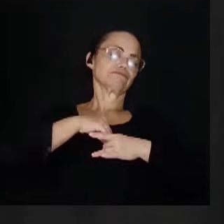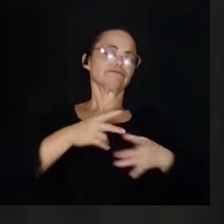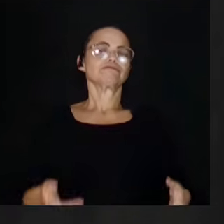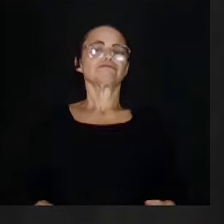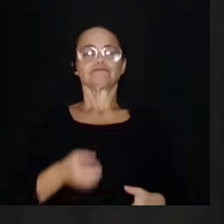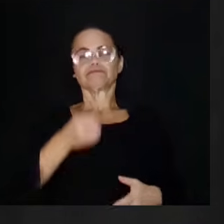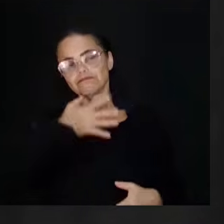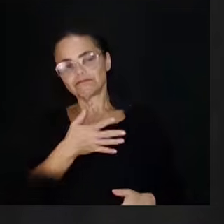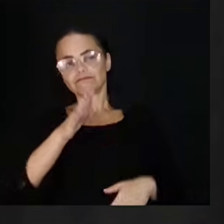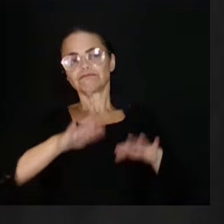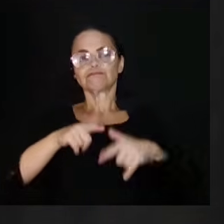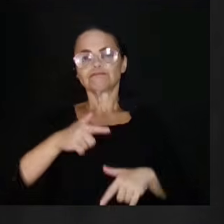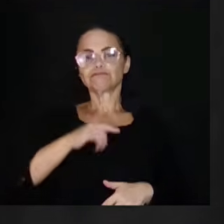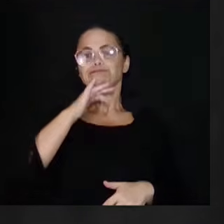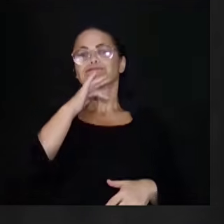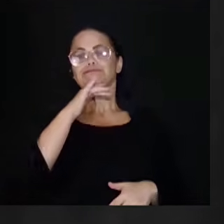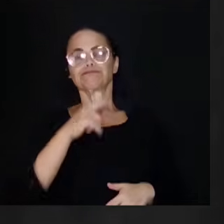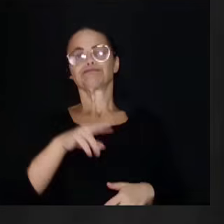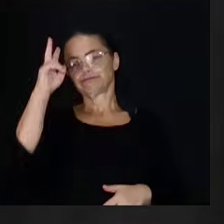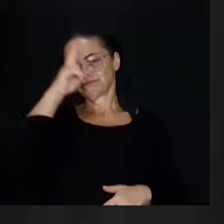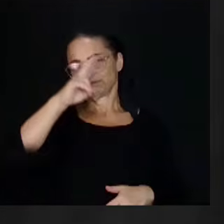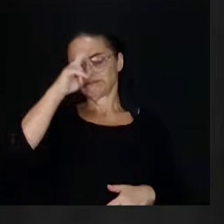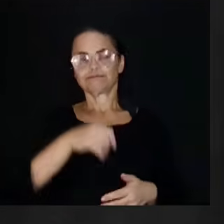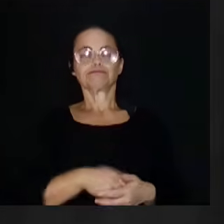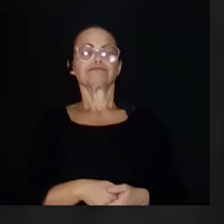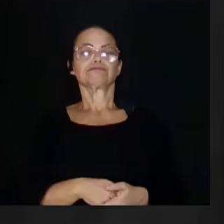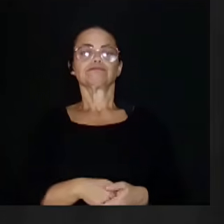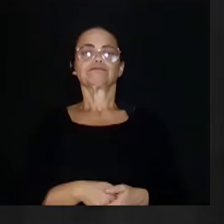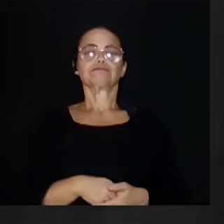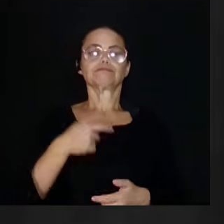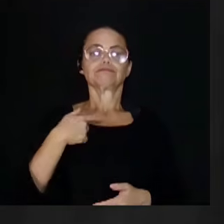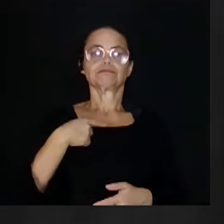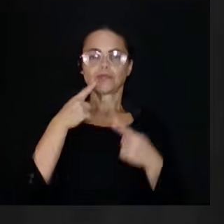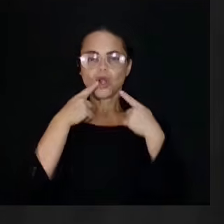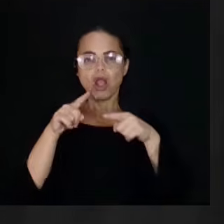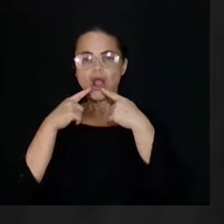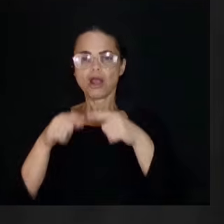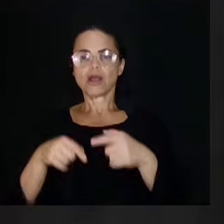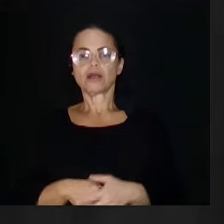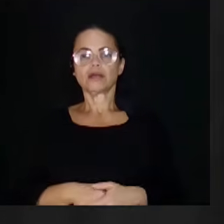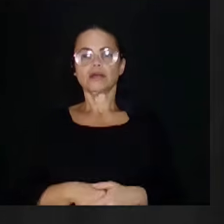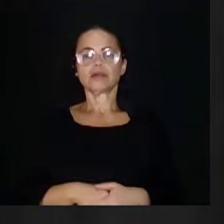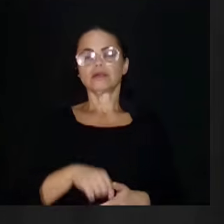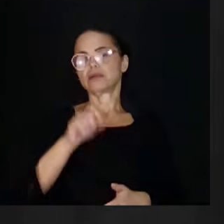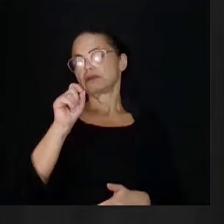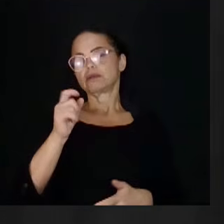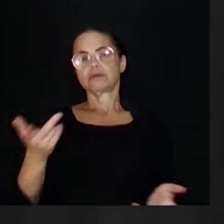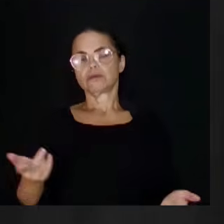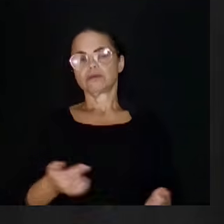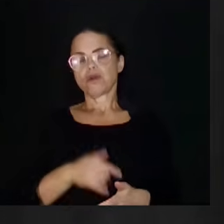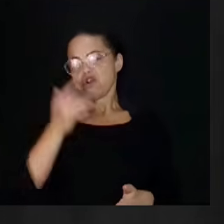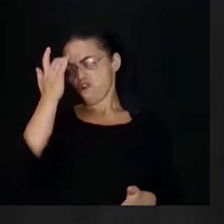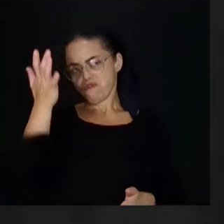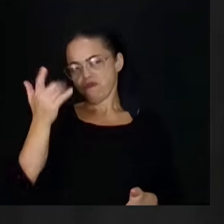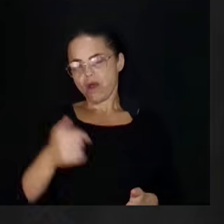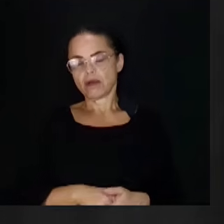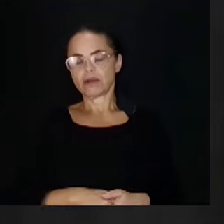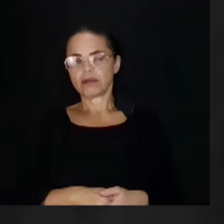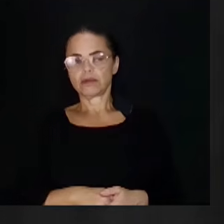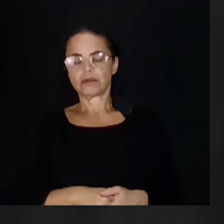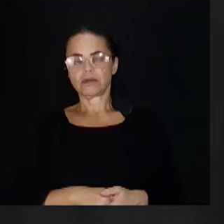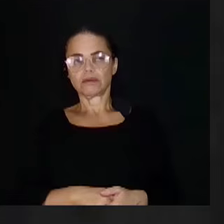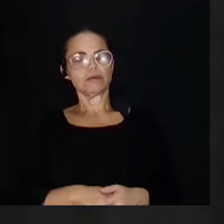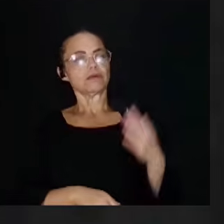mas toda vez eu lembro porque ela falava, né? Quando eu reclamava, ela falava, mas quem falou pra você que ia ser fácil? Olha no espelho, você é uma menina